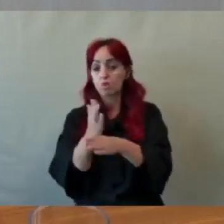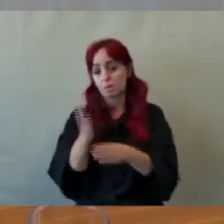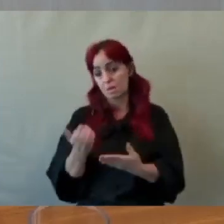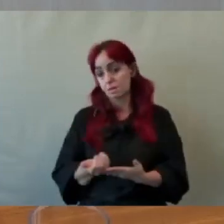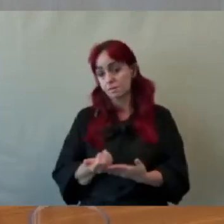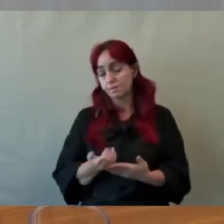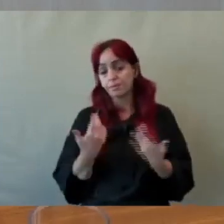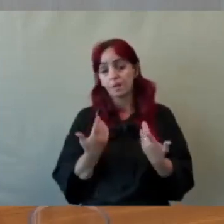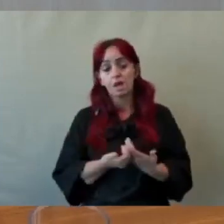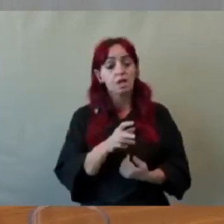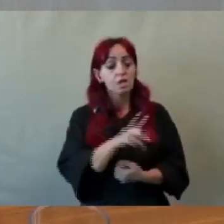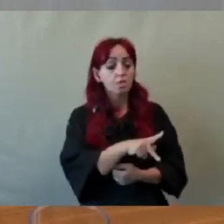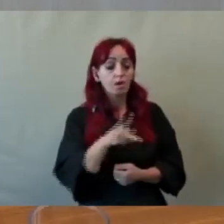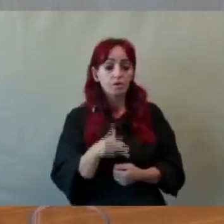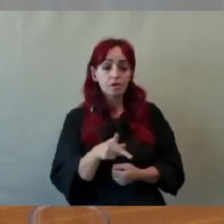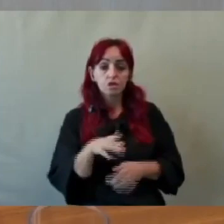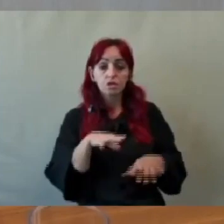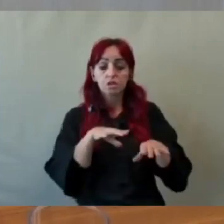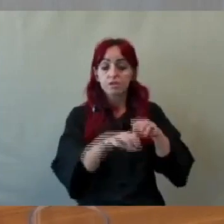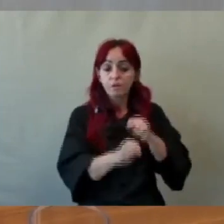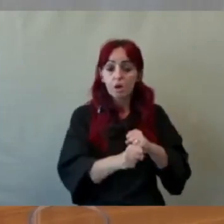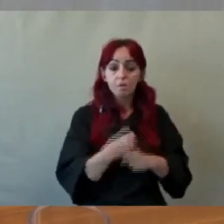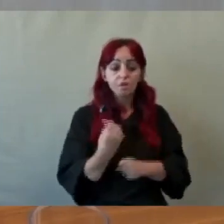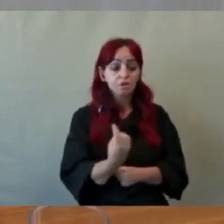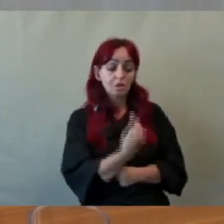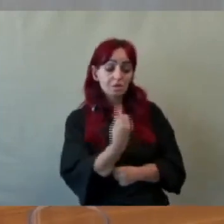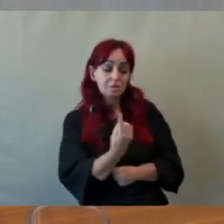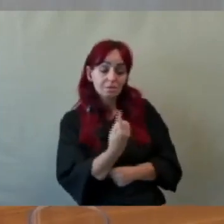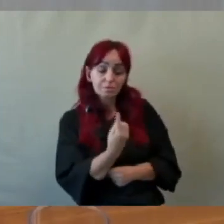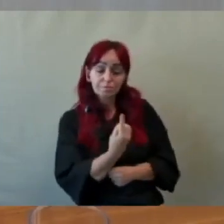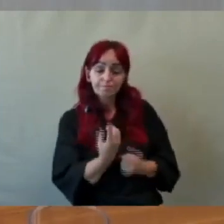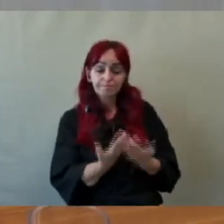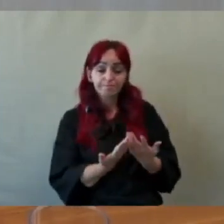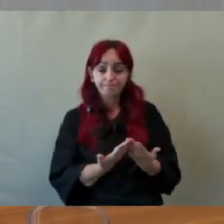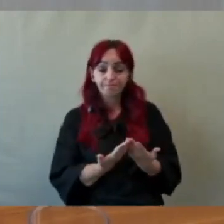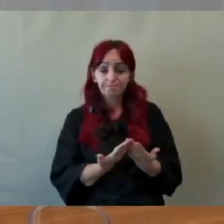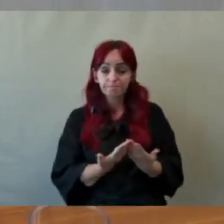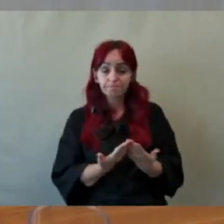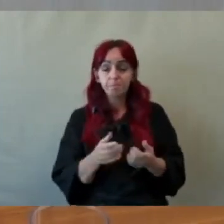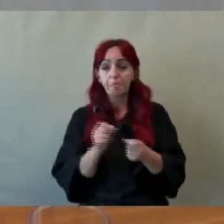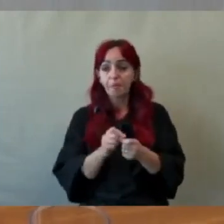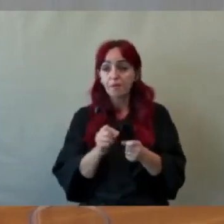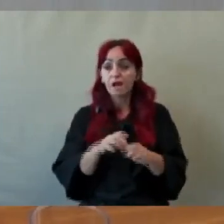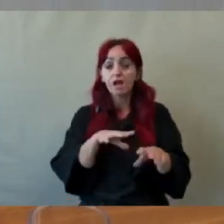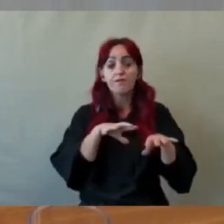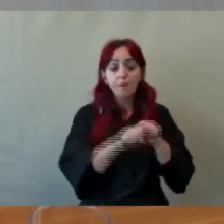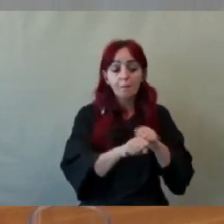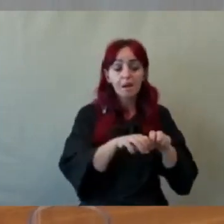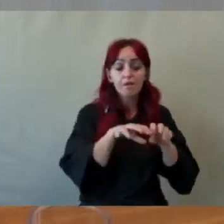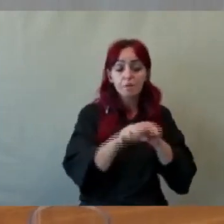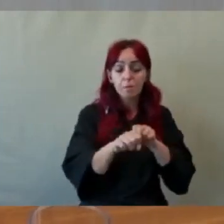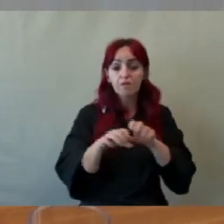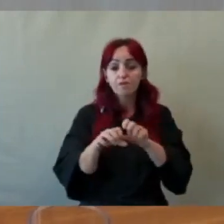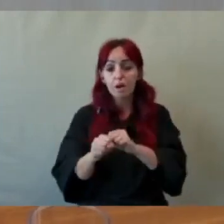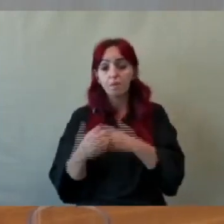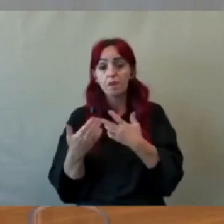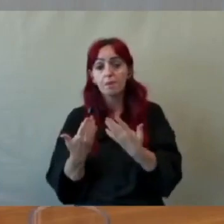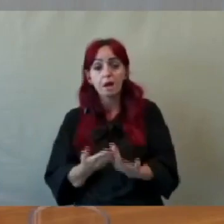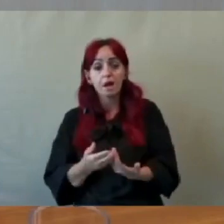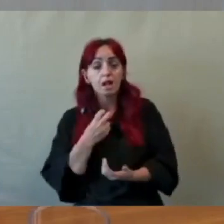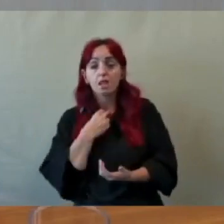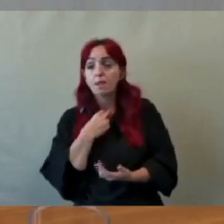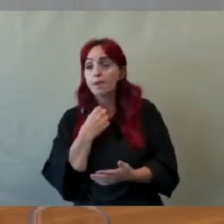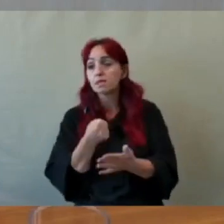nessa rede, o professor se forma muito sozinho e por conta própria e faz muitas formações, mas não pode ser uma